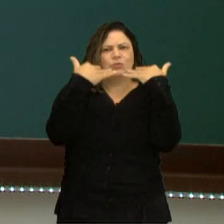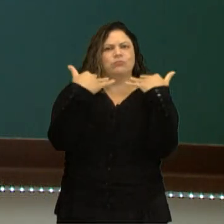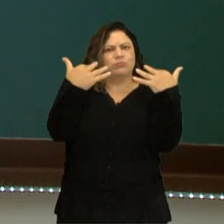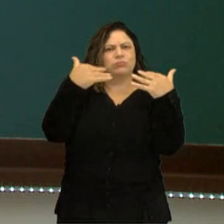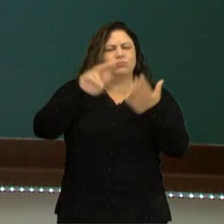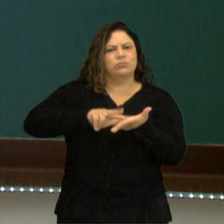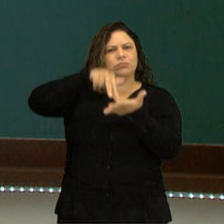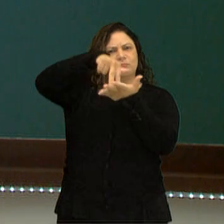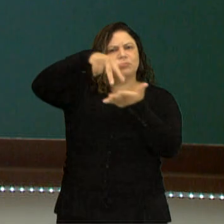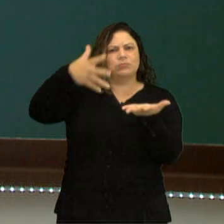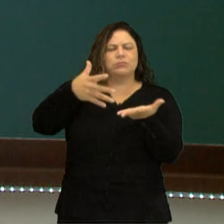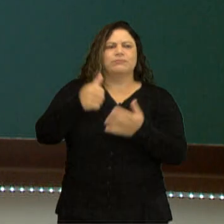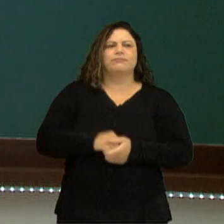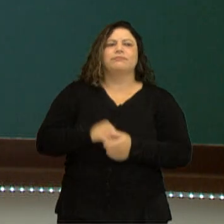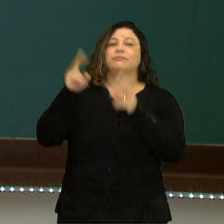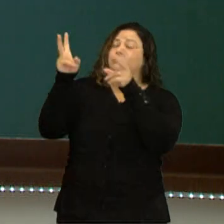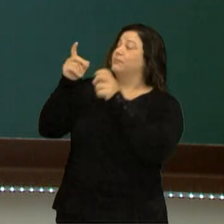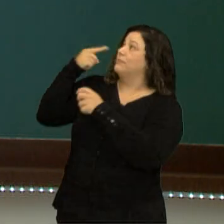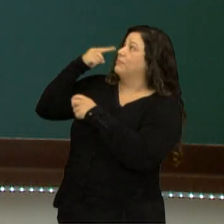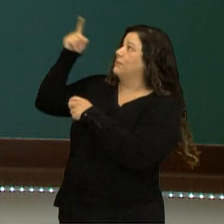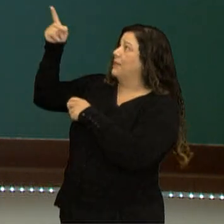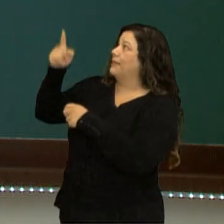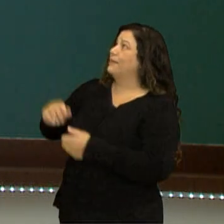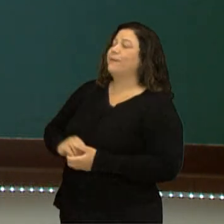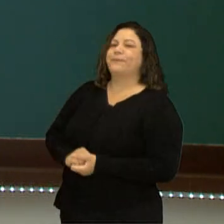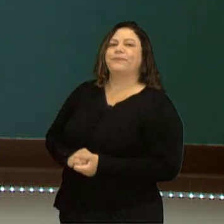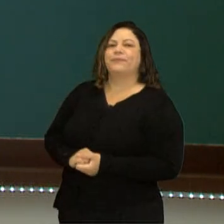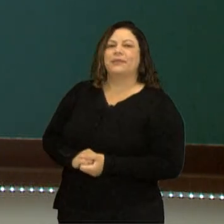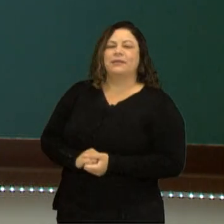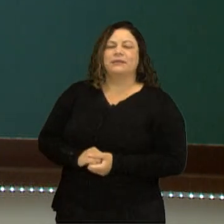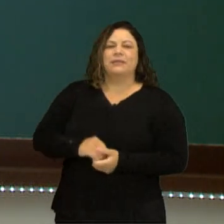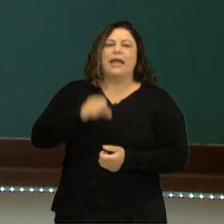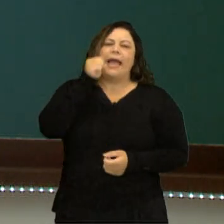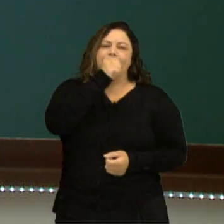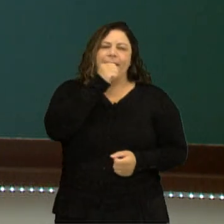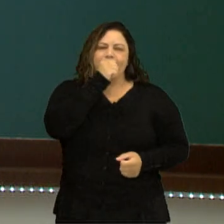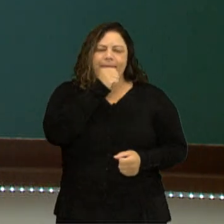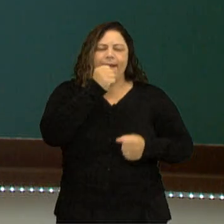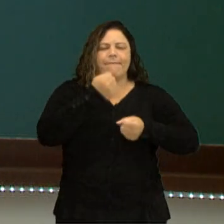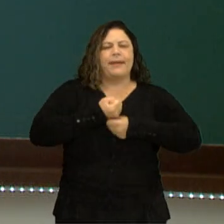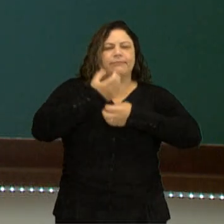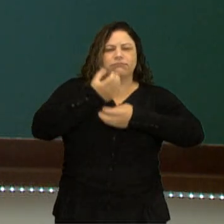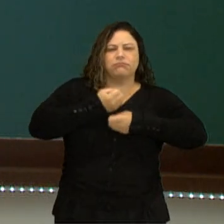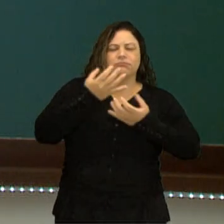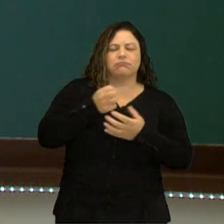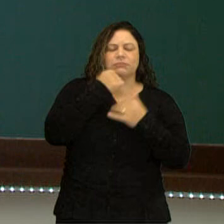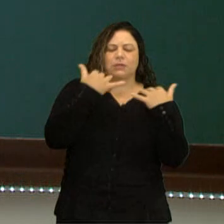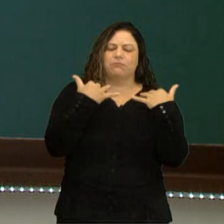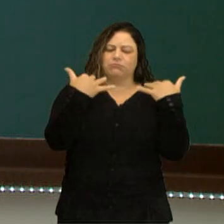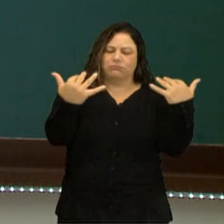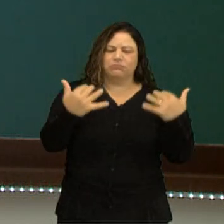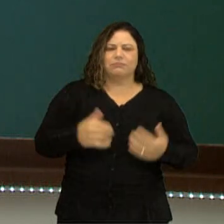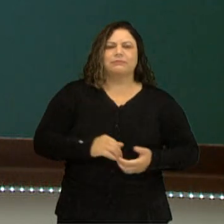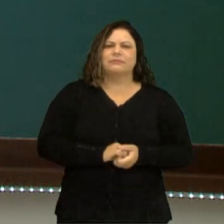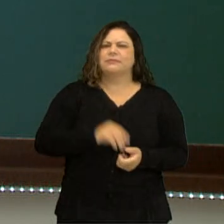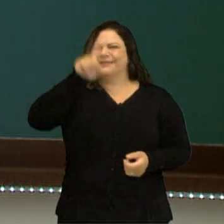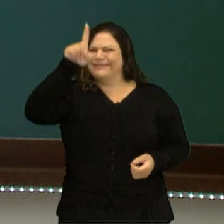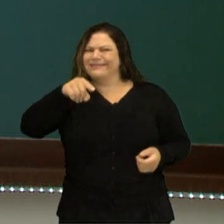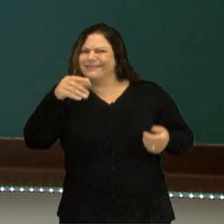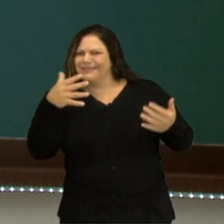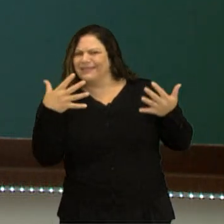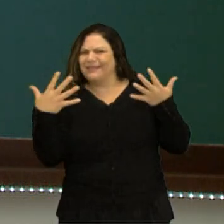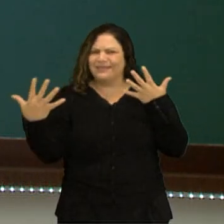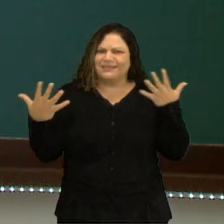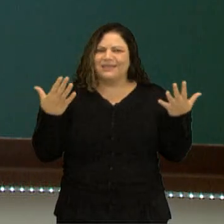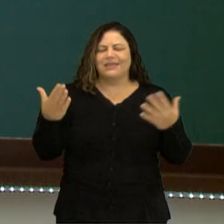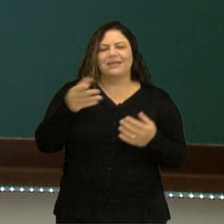ali a imagem, uma pessoa falando para outros interlocutores. Então a imagem ali diz, será